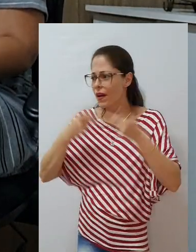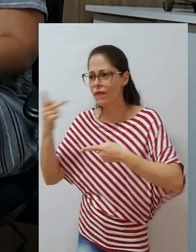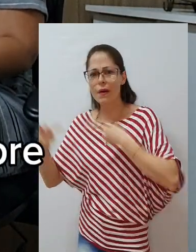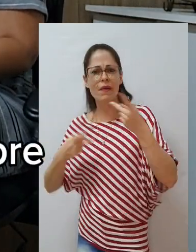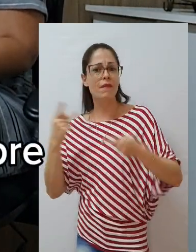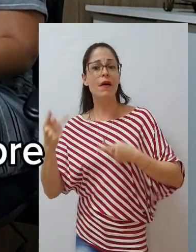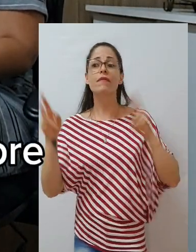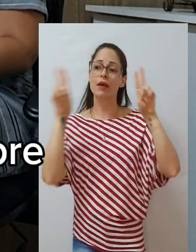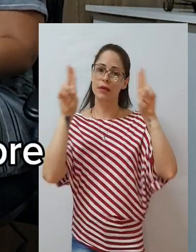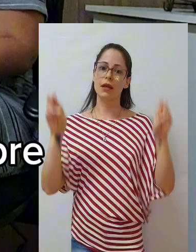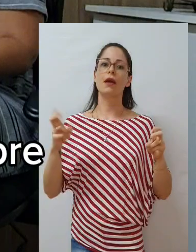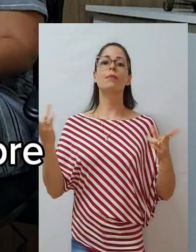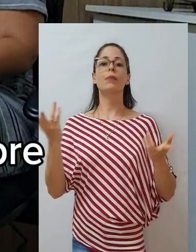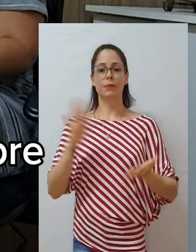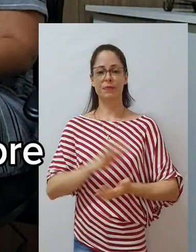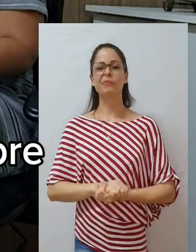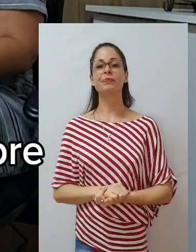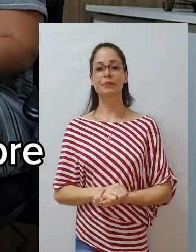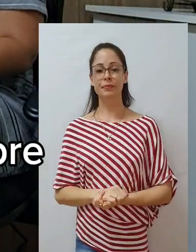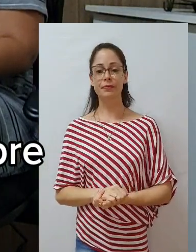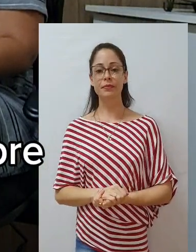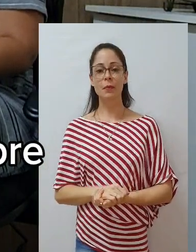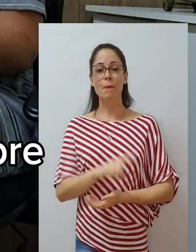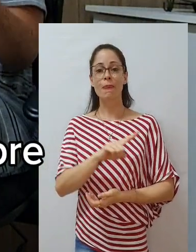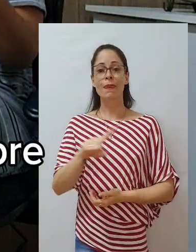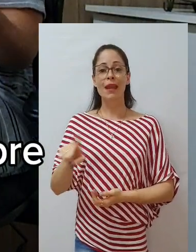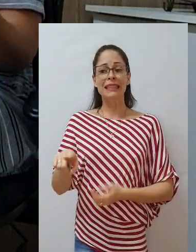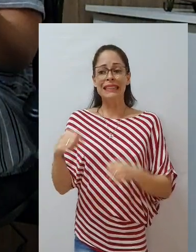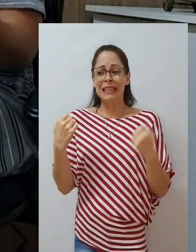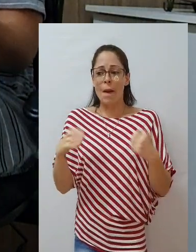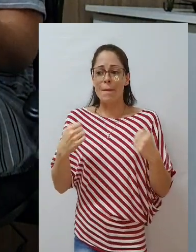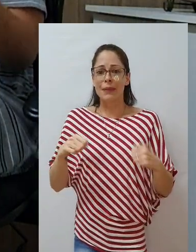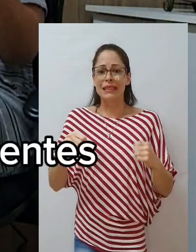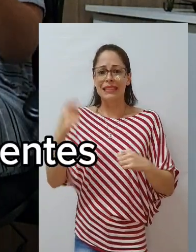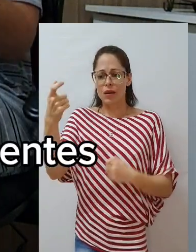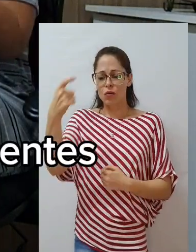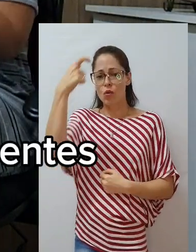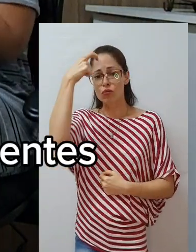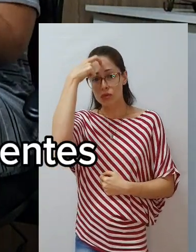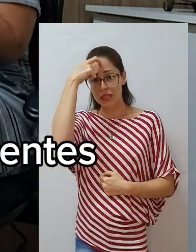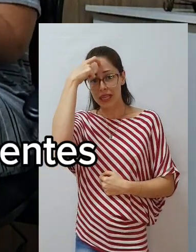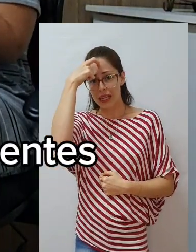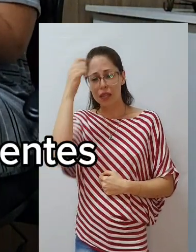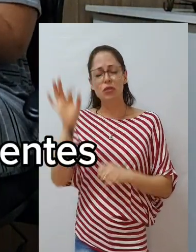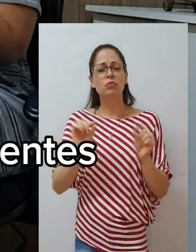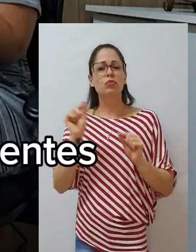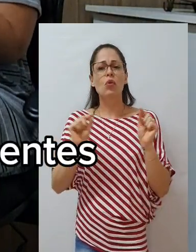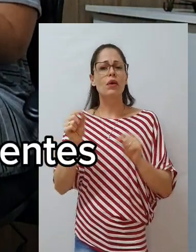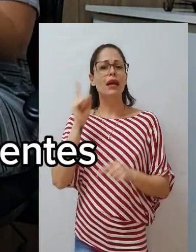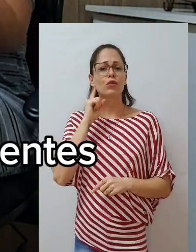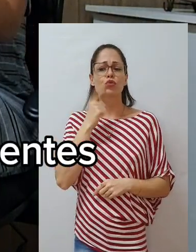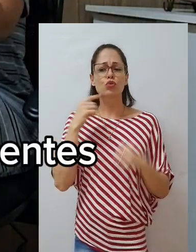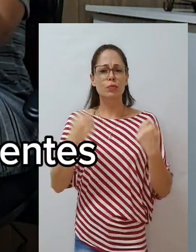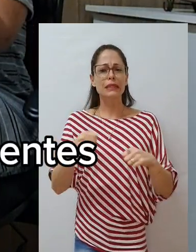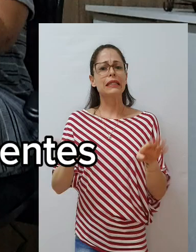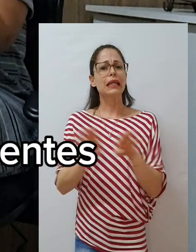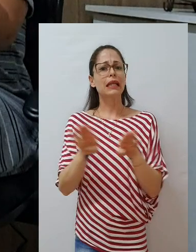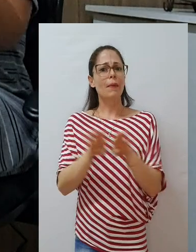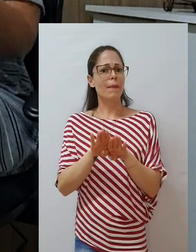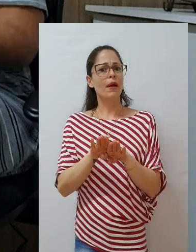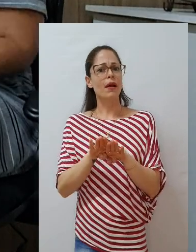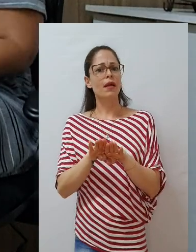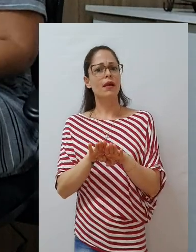gente precisa falar mais sobre isso, que as pessoas precisam estar mais conscientes, né, de que essas pessoas